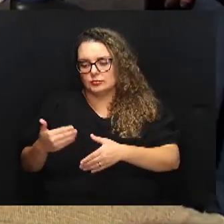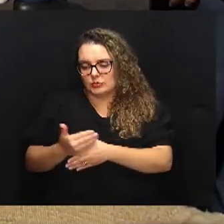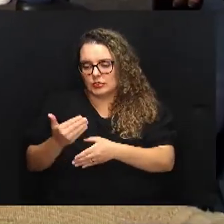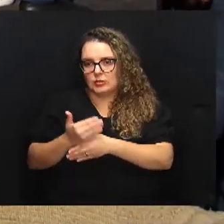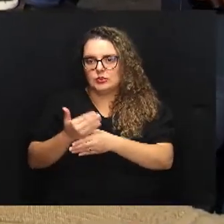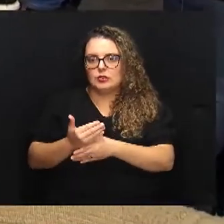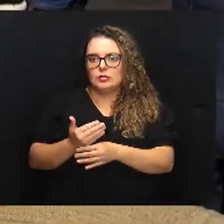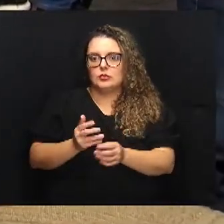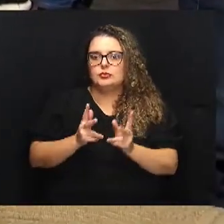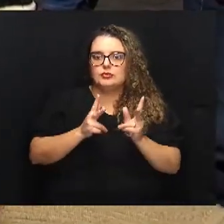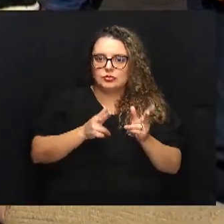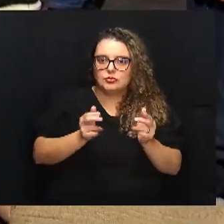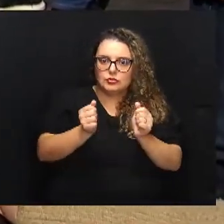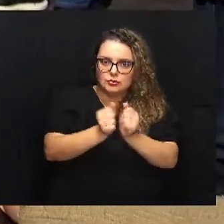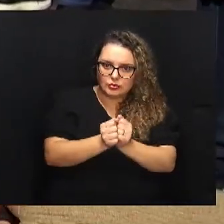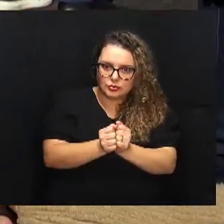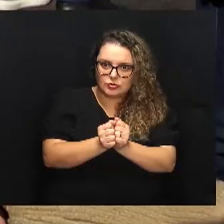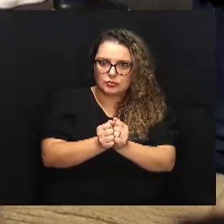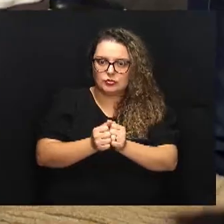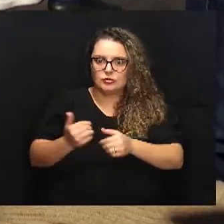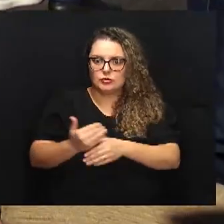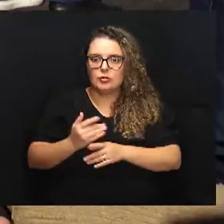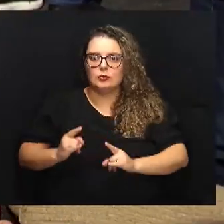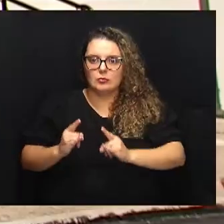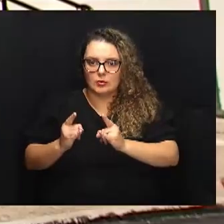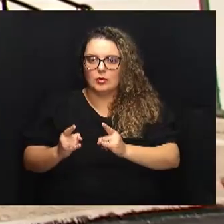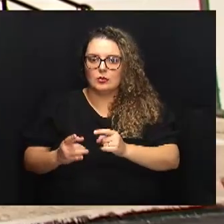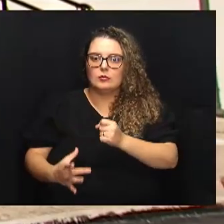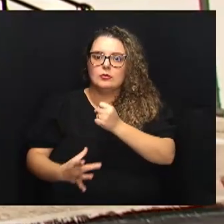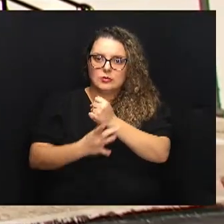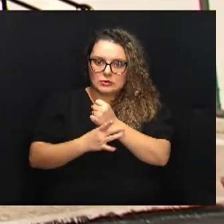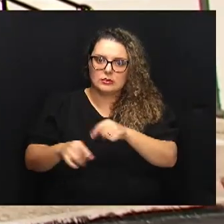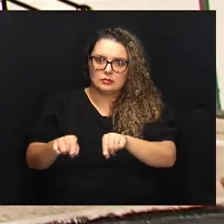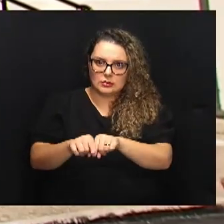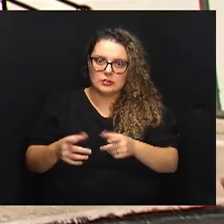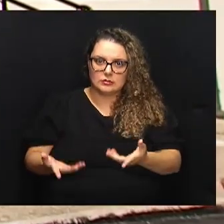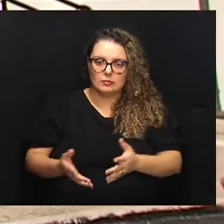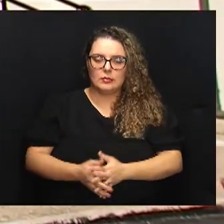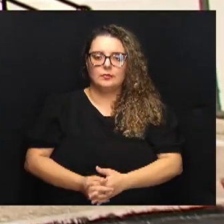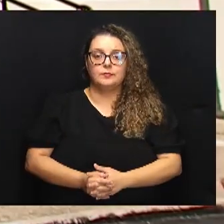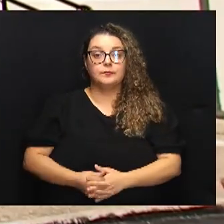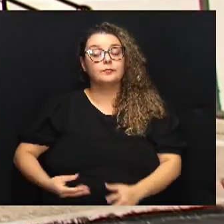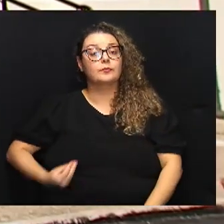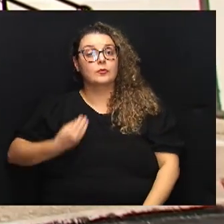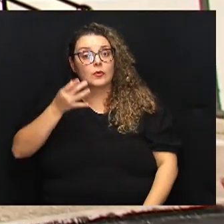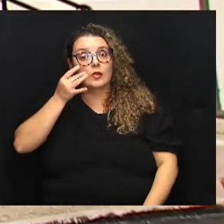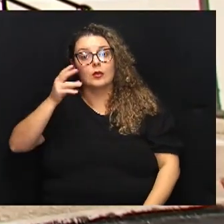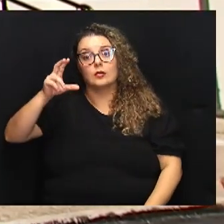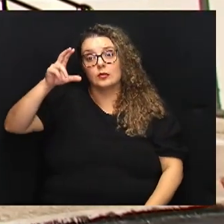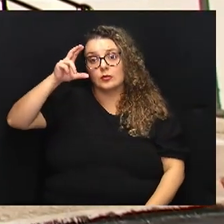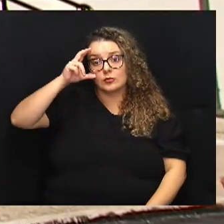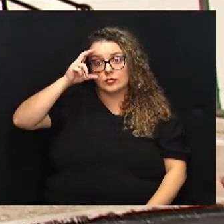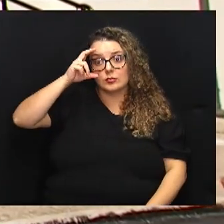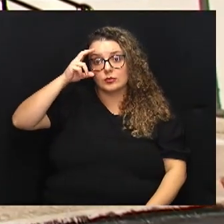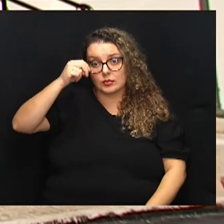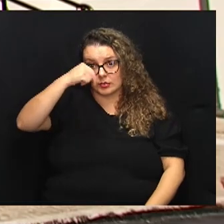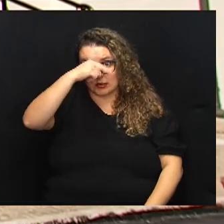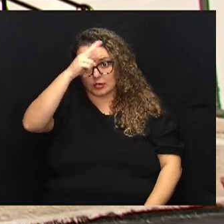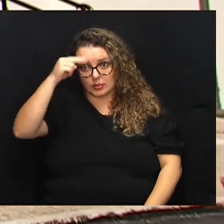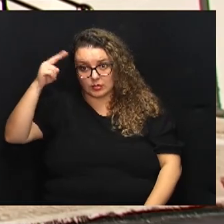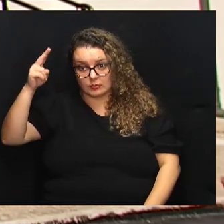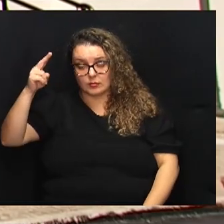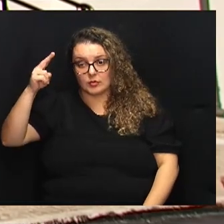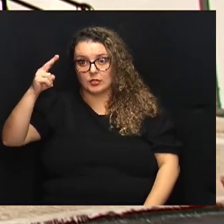que iniciaram a obra do próprio prédio, por questões de segurança. Também compareceram os vereadores Carlinhos Camelô, Nick Schneider,